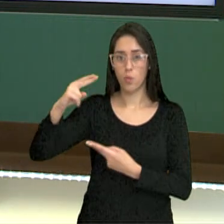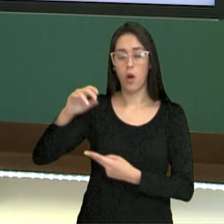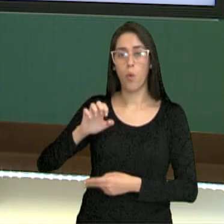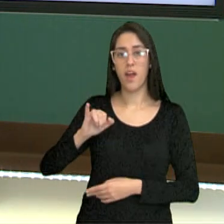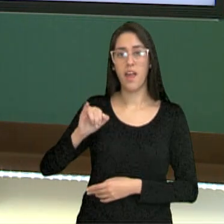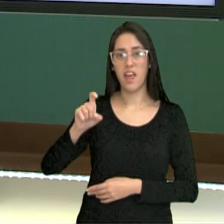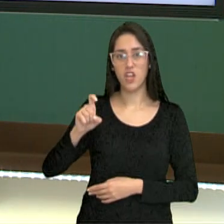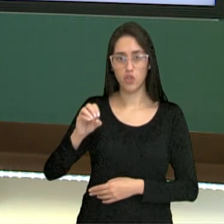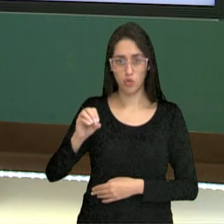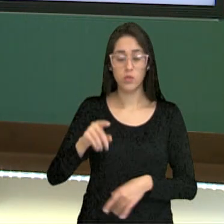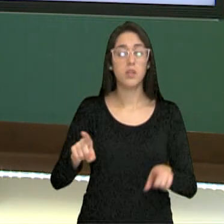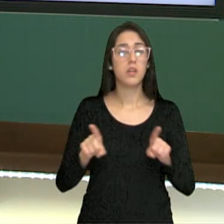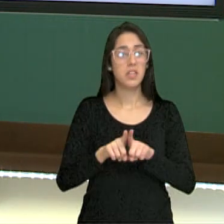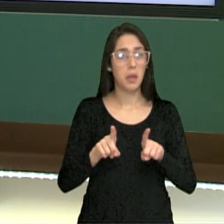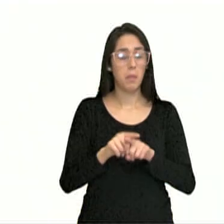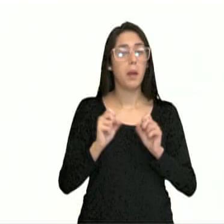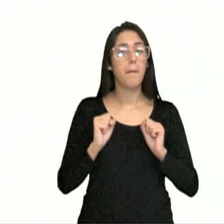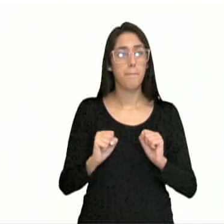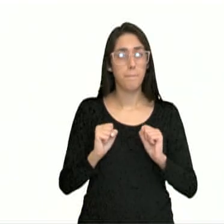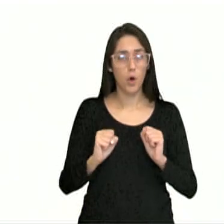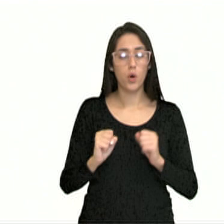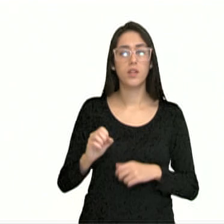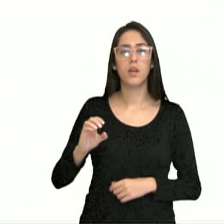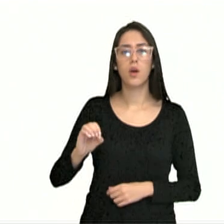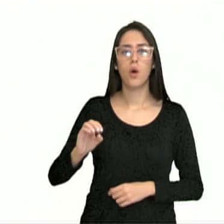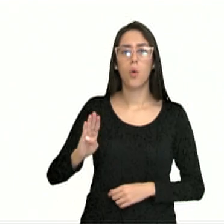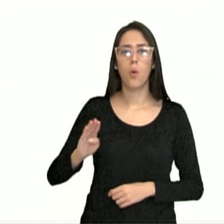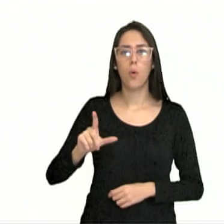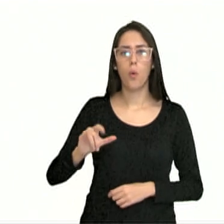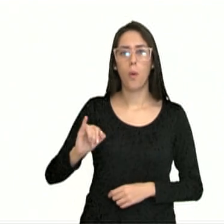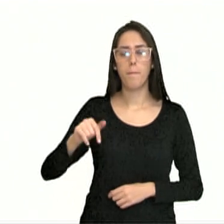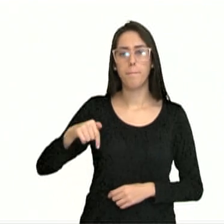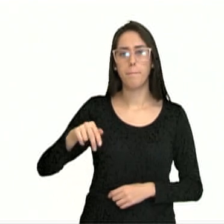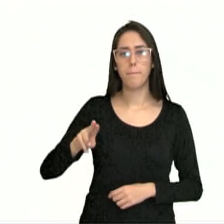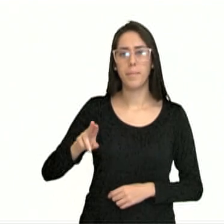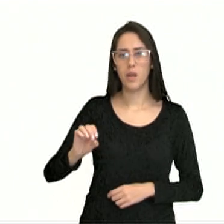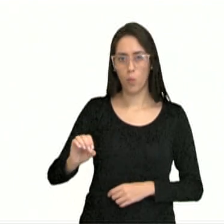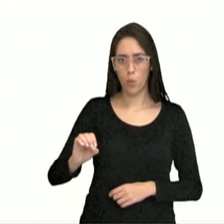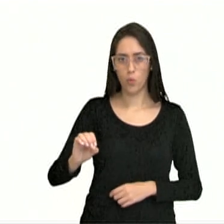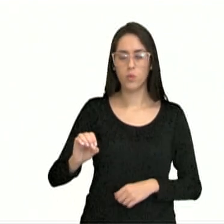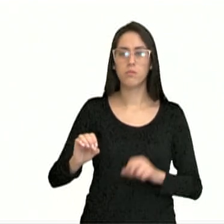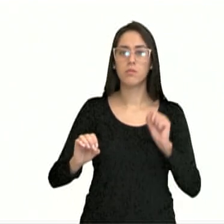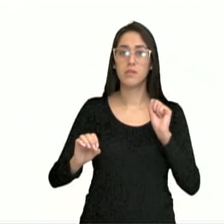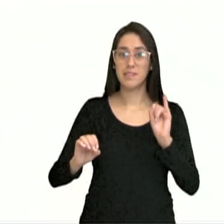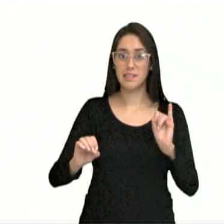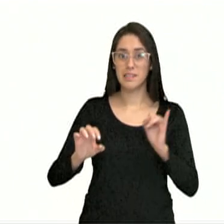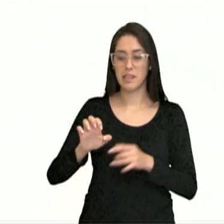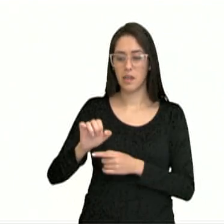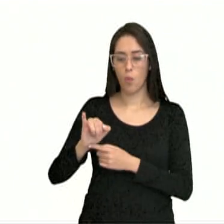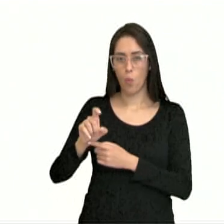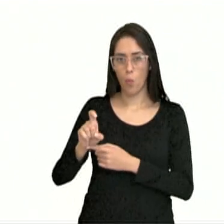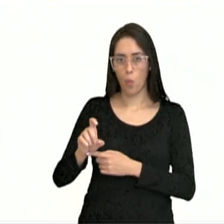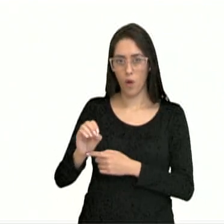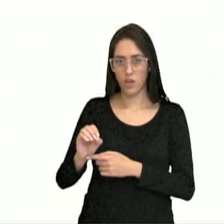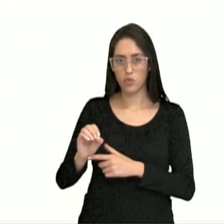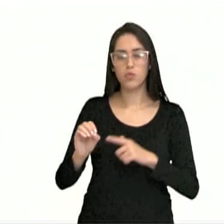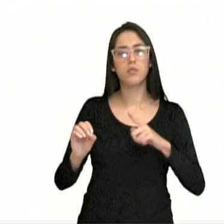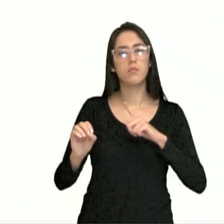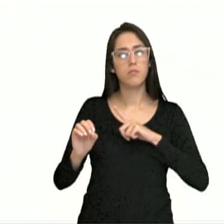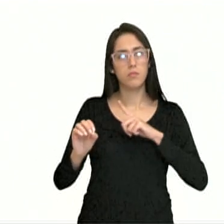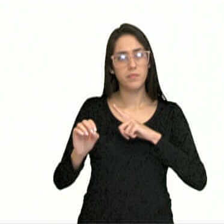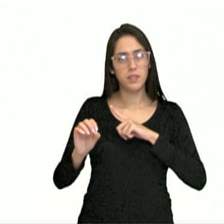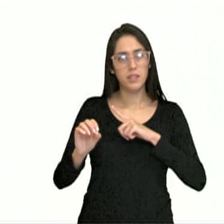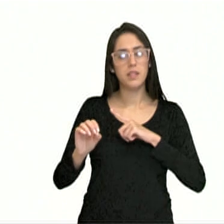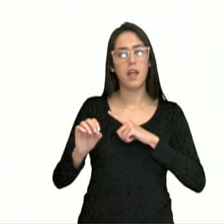e podemos ter também o cilindro oblíquo quando o eixo está formando